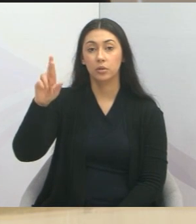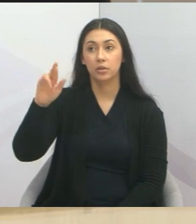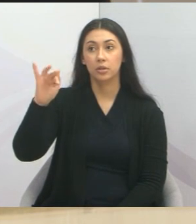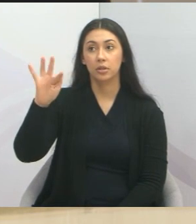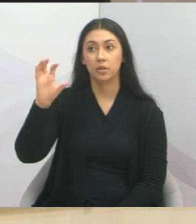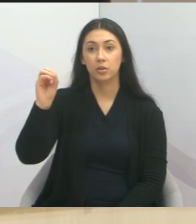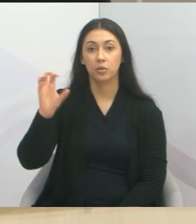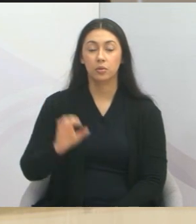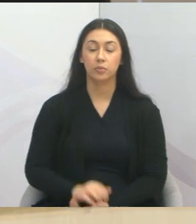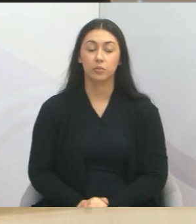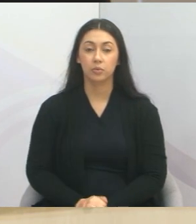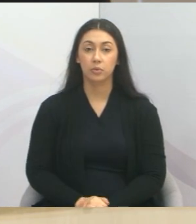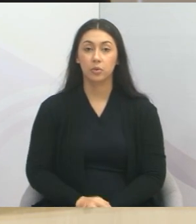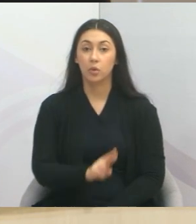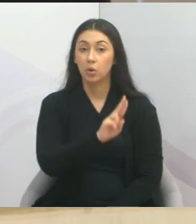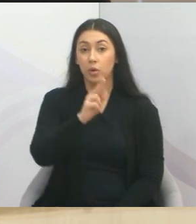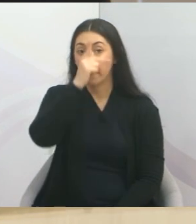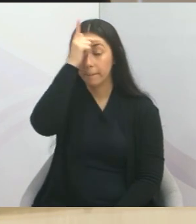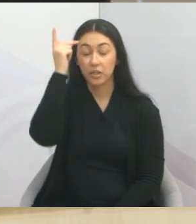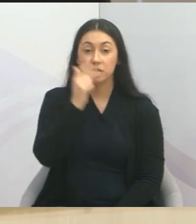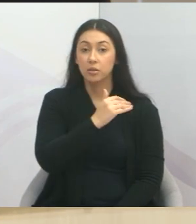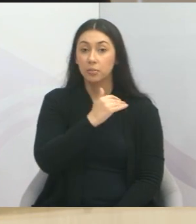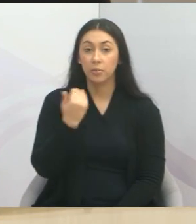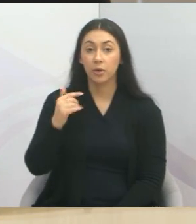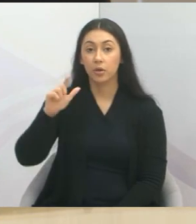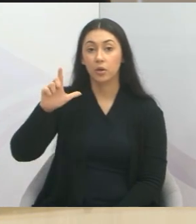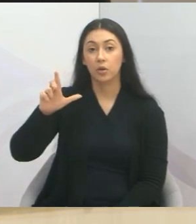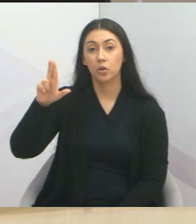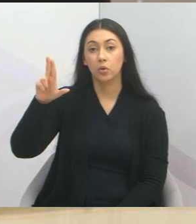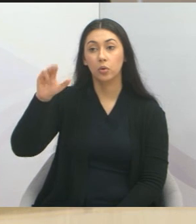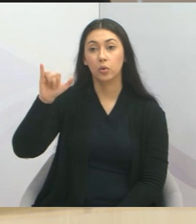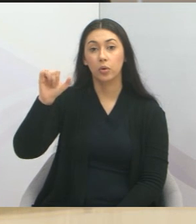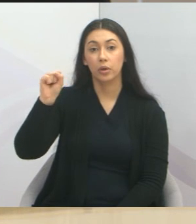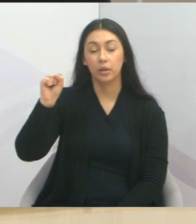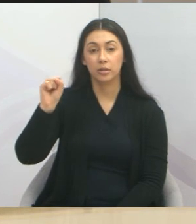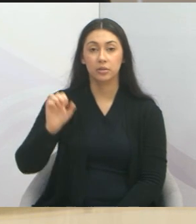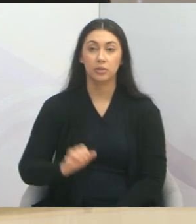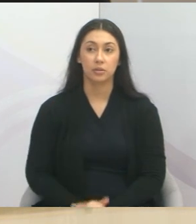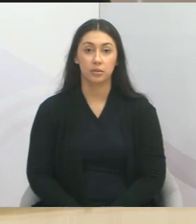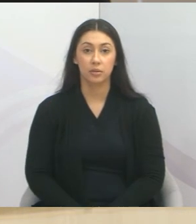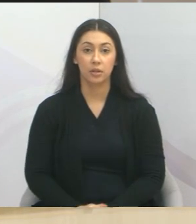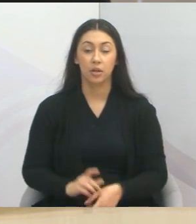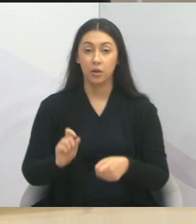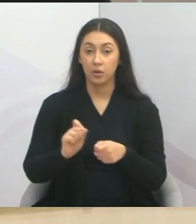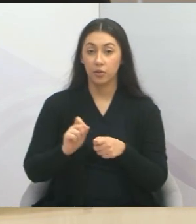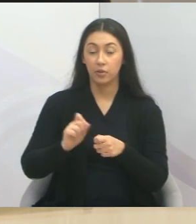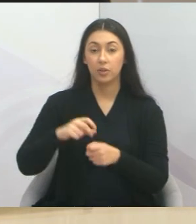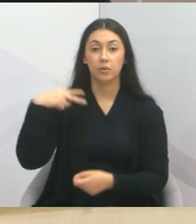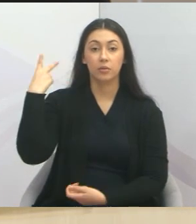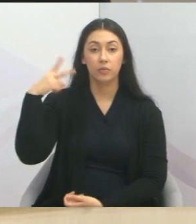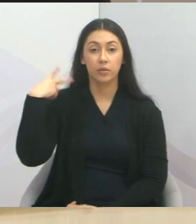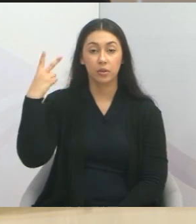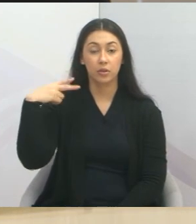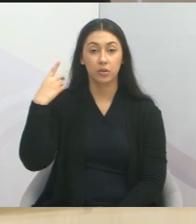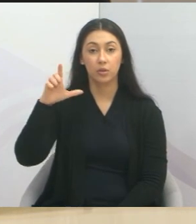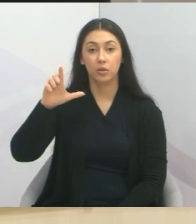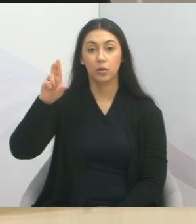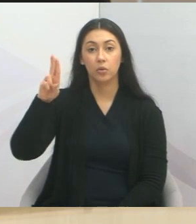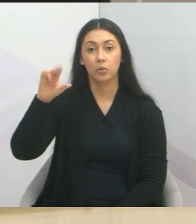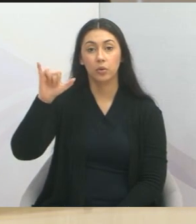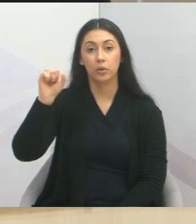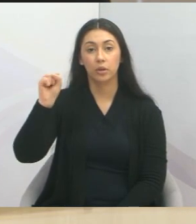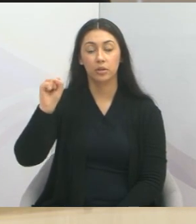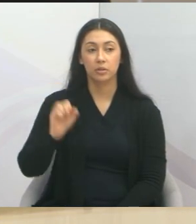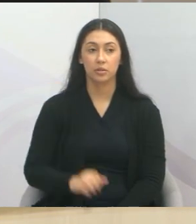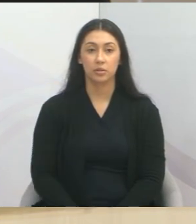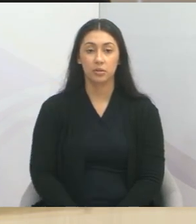Salomão volto pesar pelo falecimento de Luiz Augusto de Campos Mello o voto formulado pela Vereador Luiz